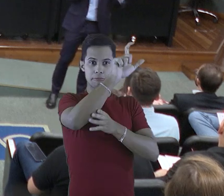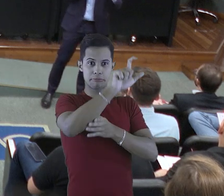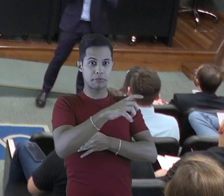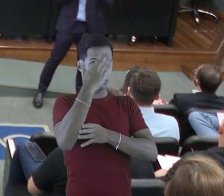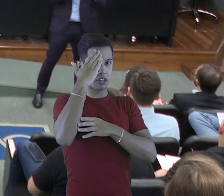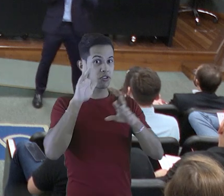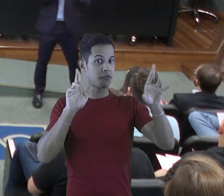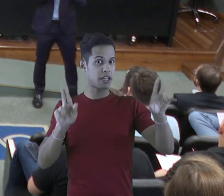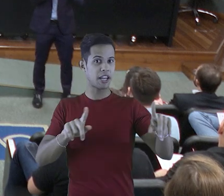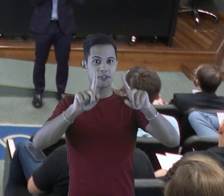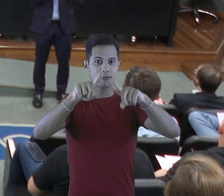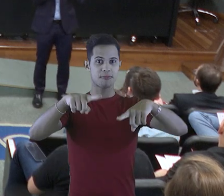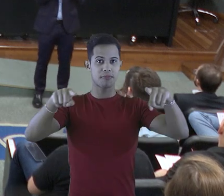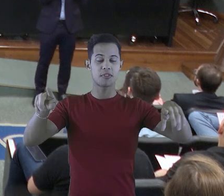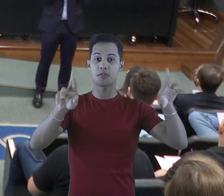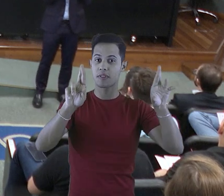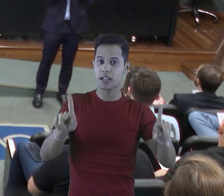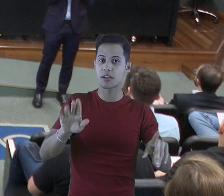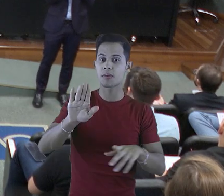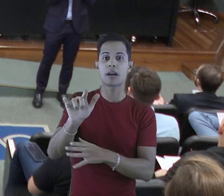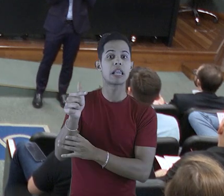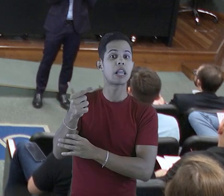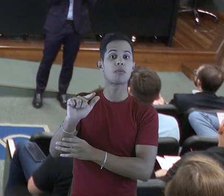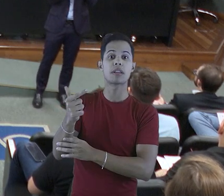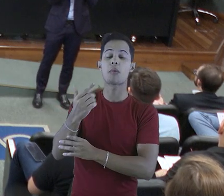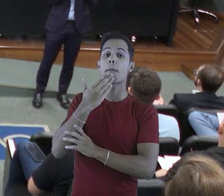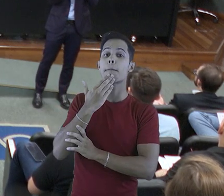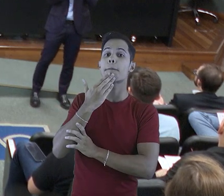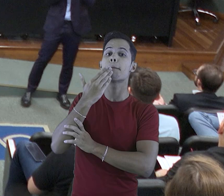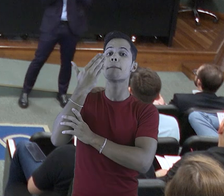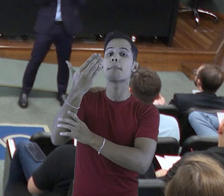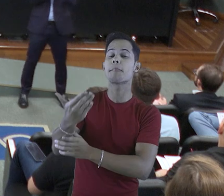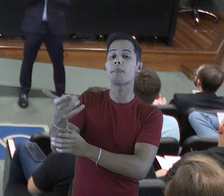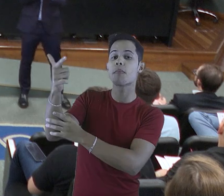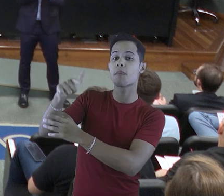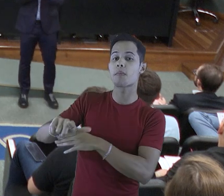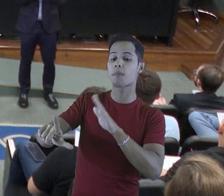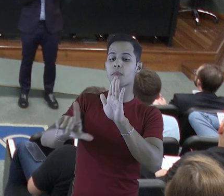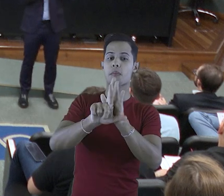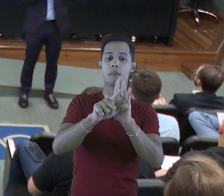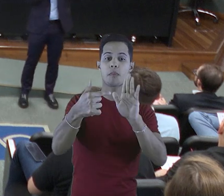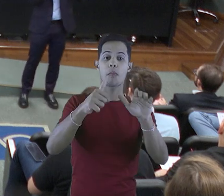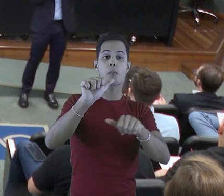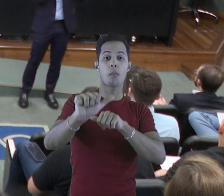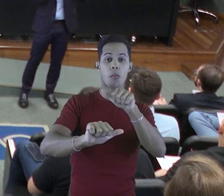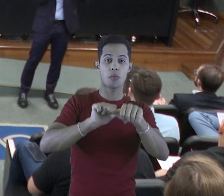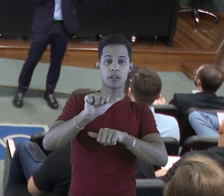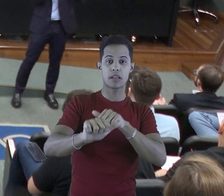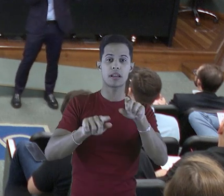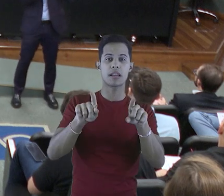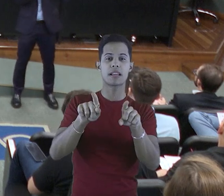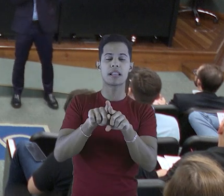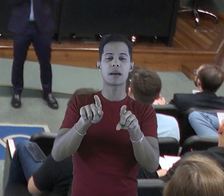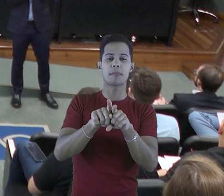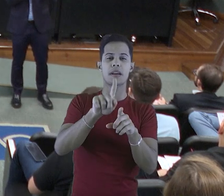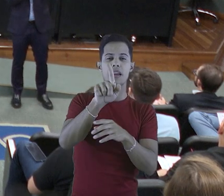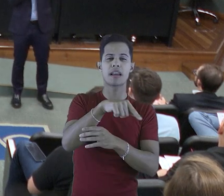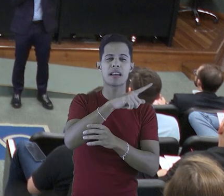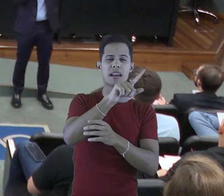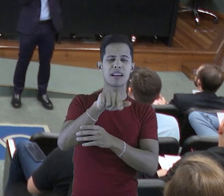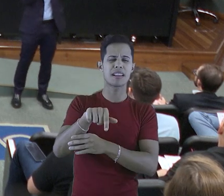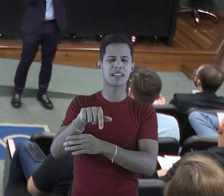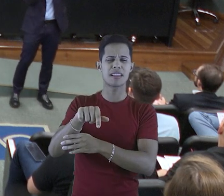diverso. Neste caso, como não houve uma revogação da LGPD e nem da LAI,